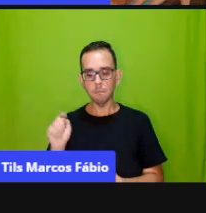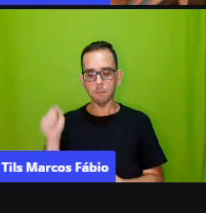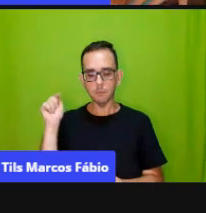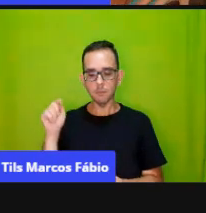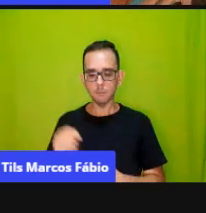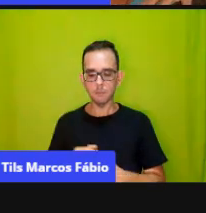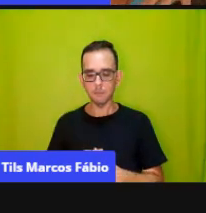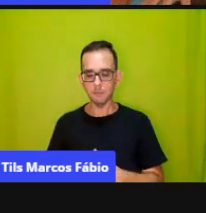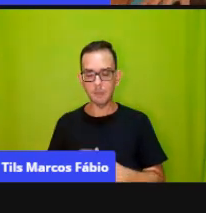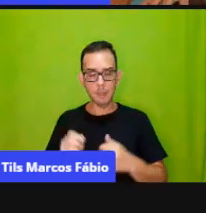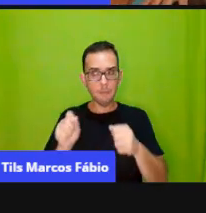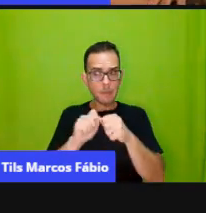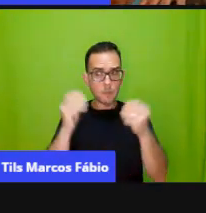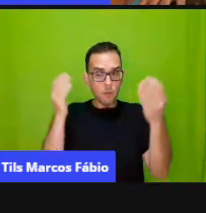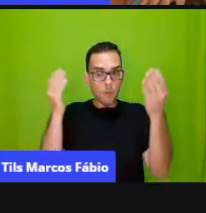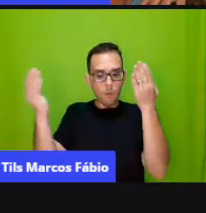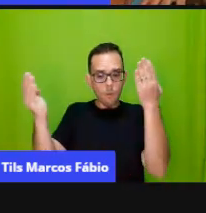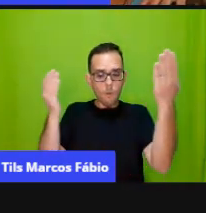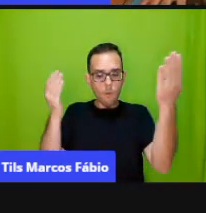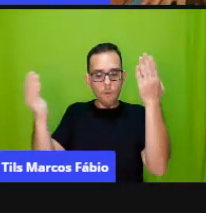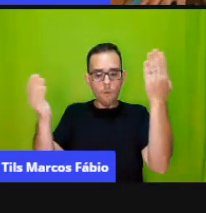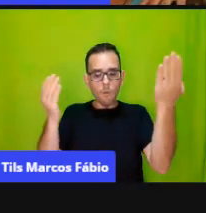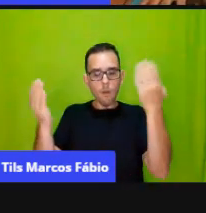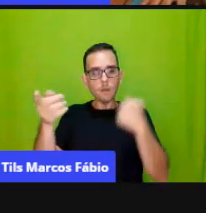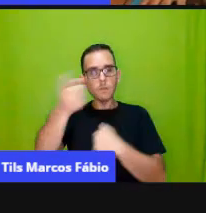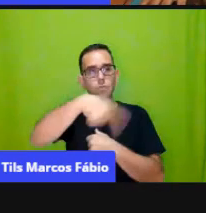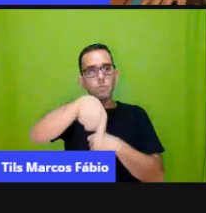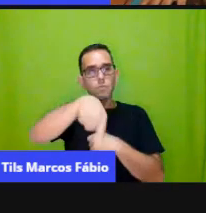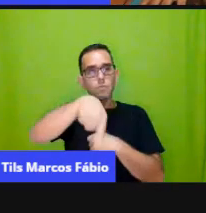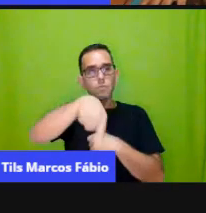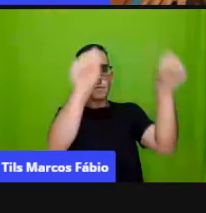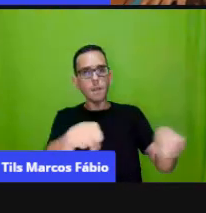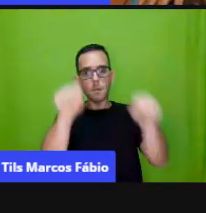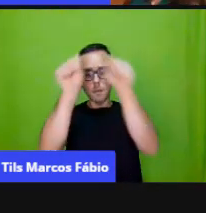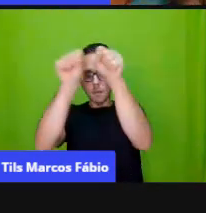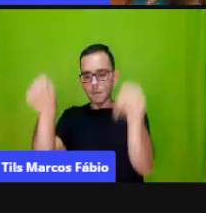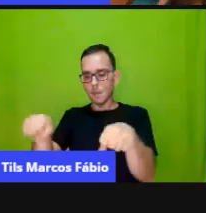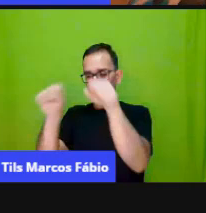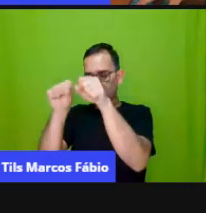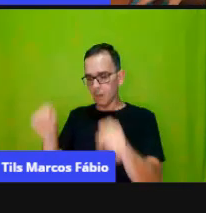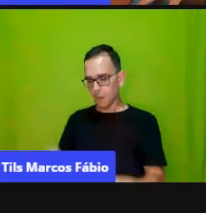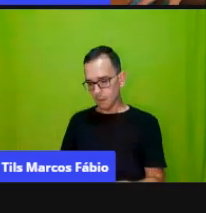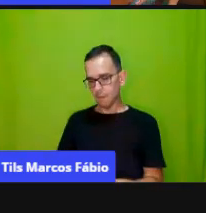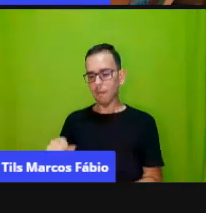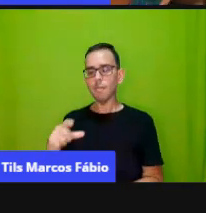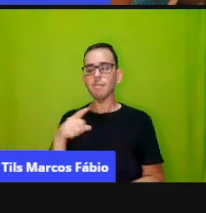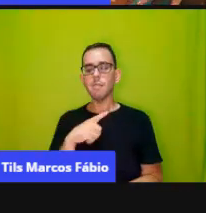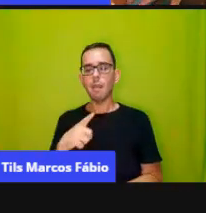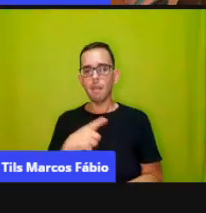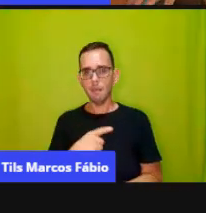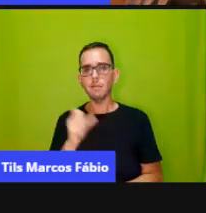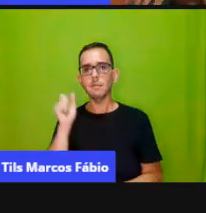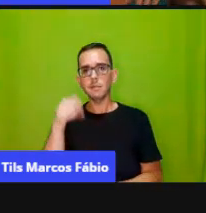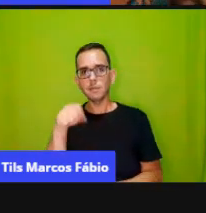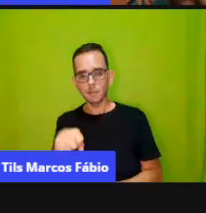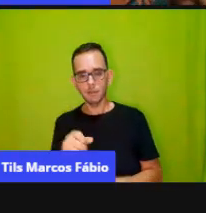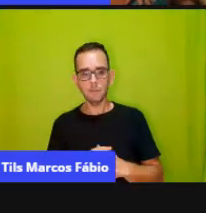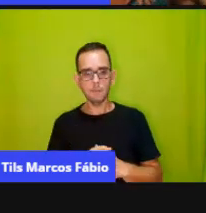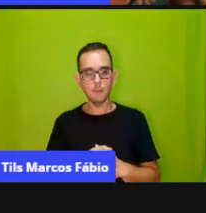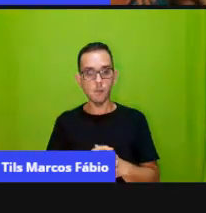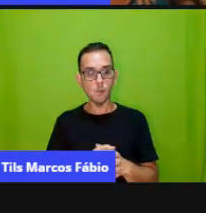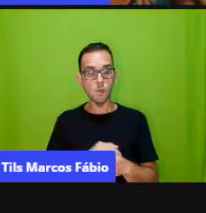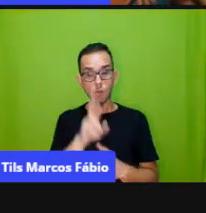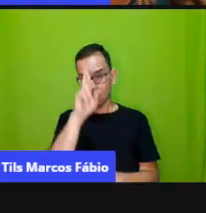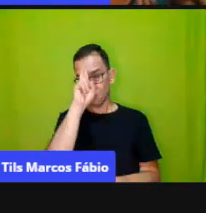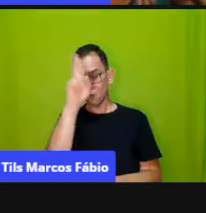uma comparação com esses sistemas, né, pode dar mais um clique, existe uma abordagem. Um suinocultor, nesse